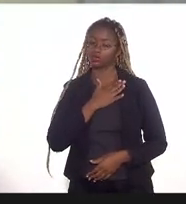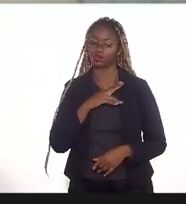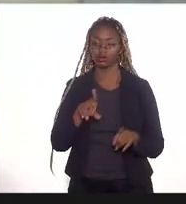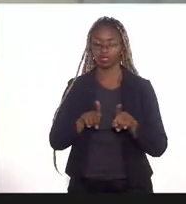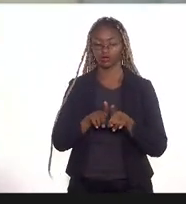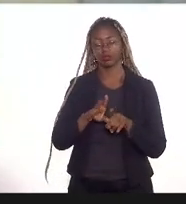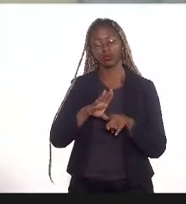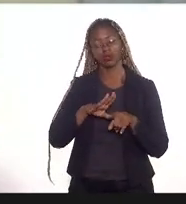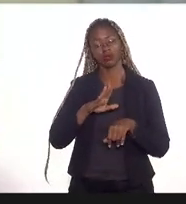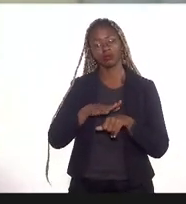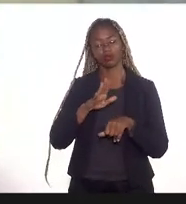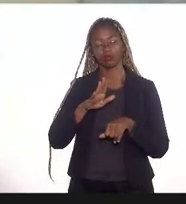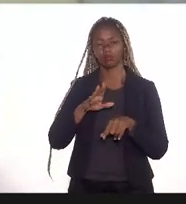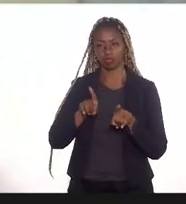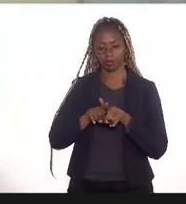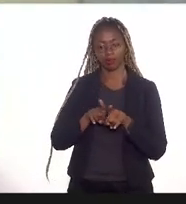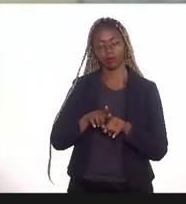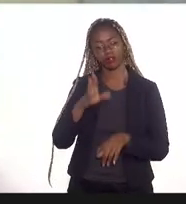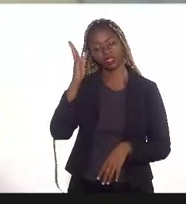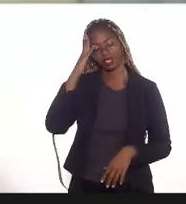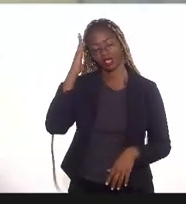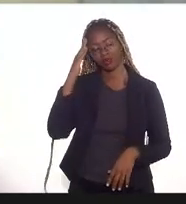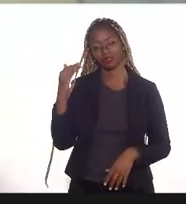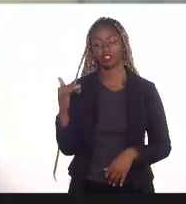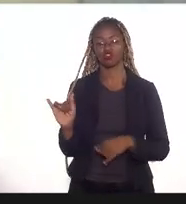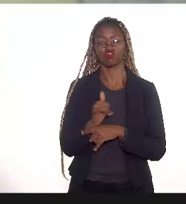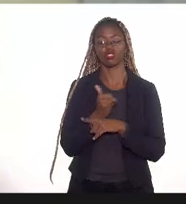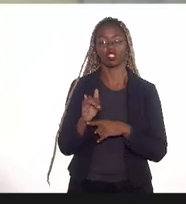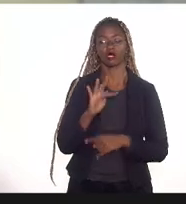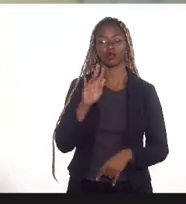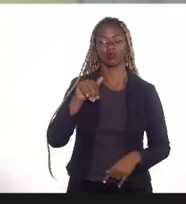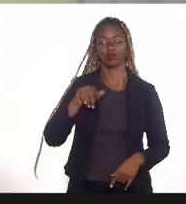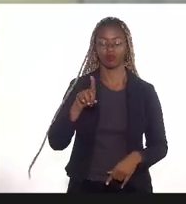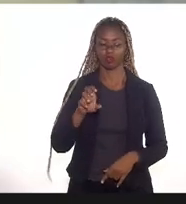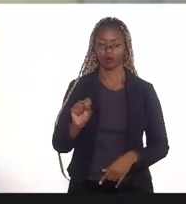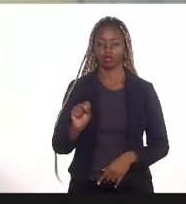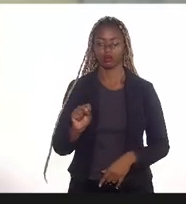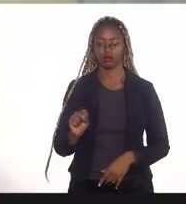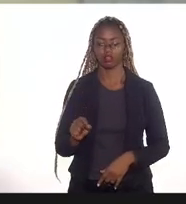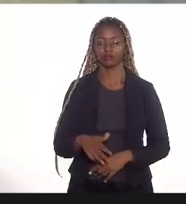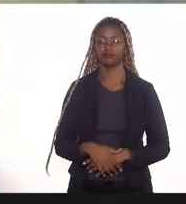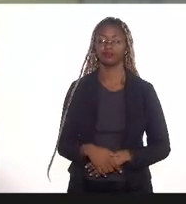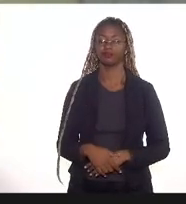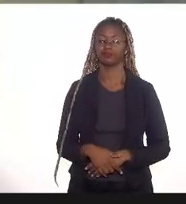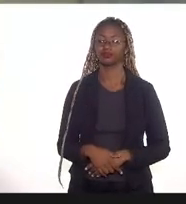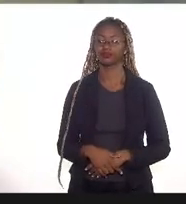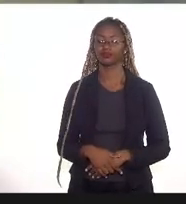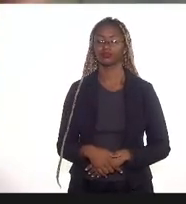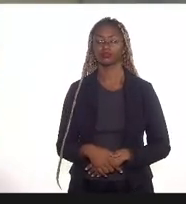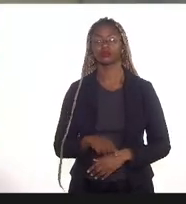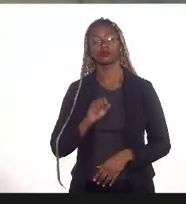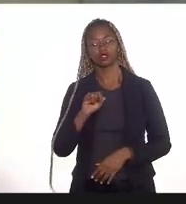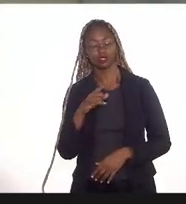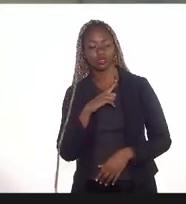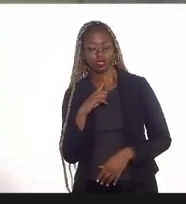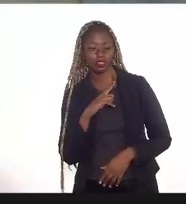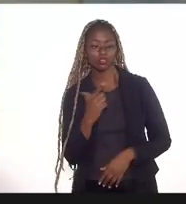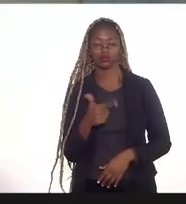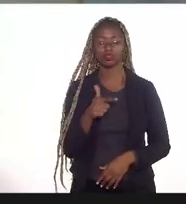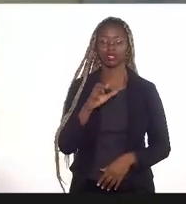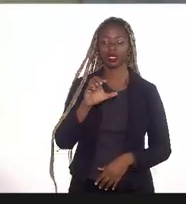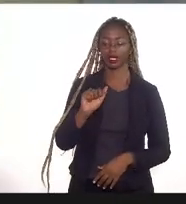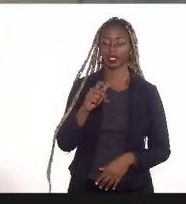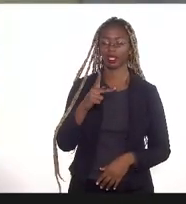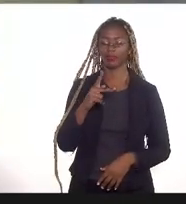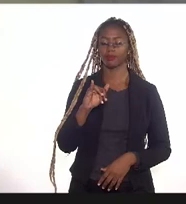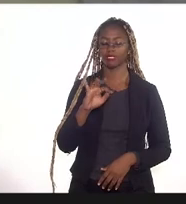a importância estratégica do fundo, quanto ele é capitalizado, quais são os recebíveis